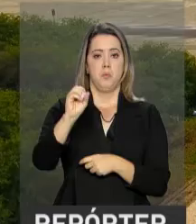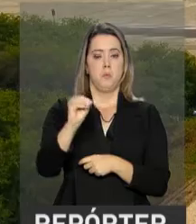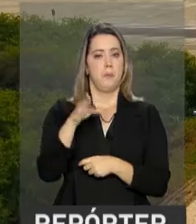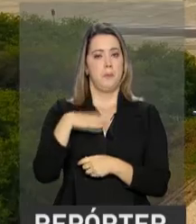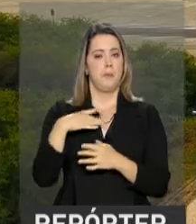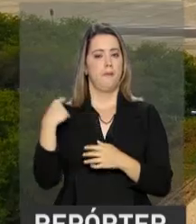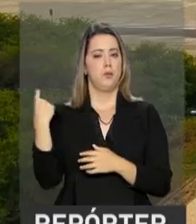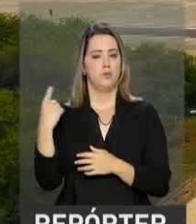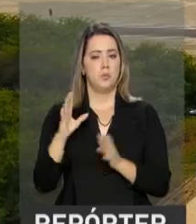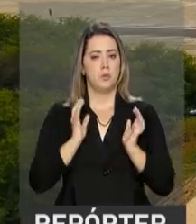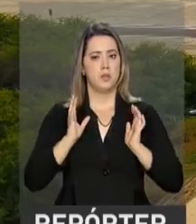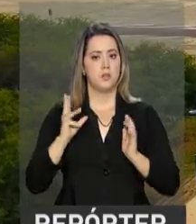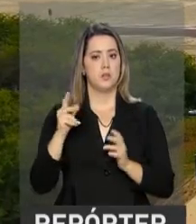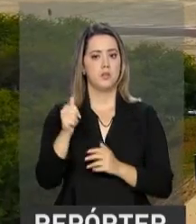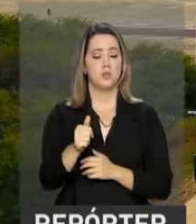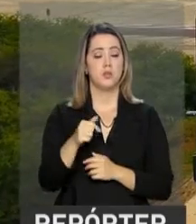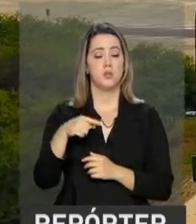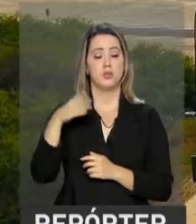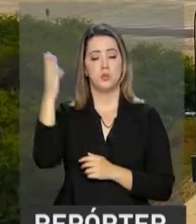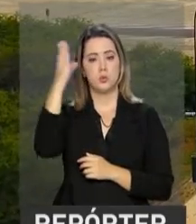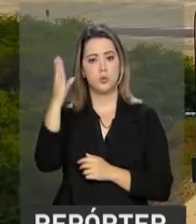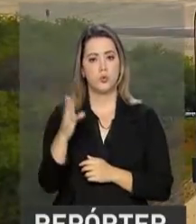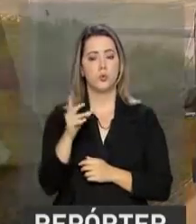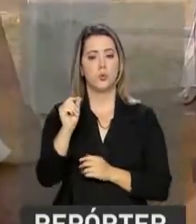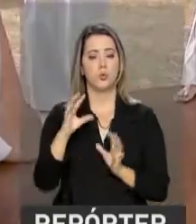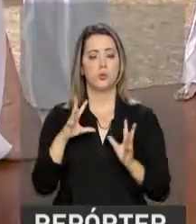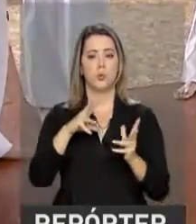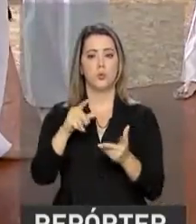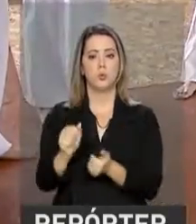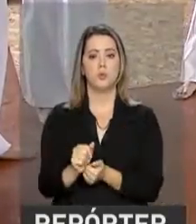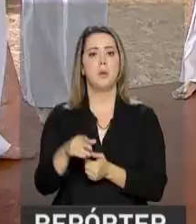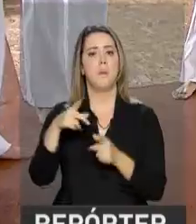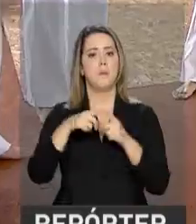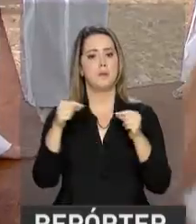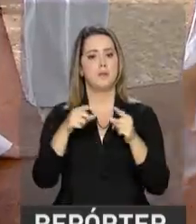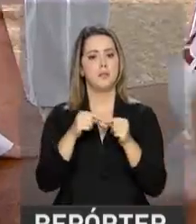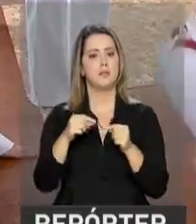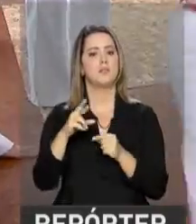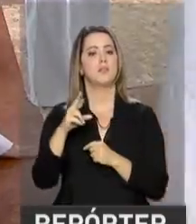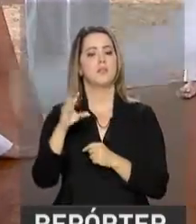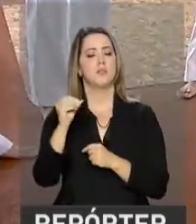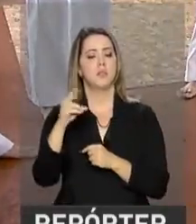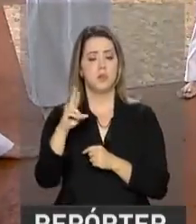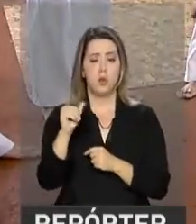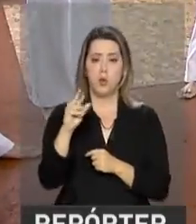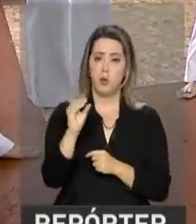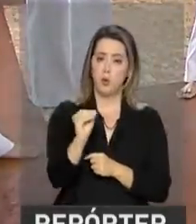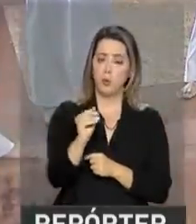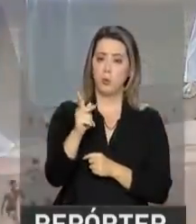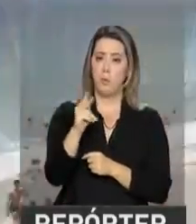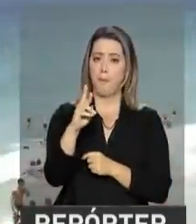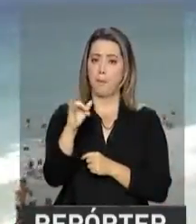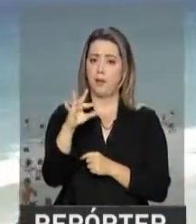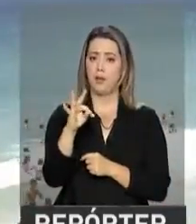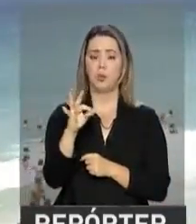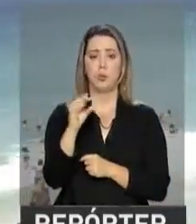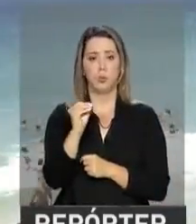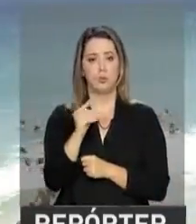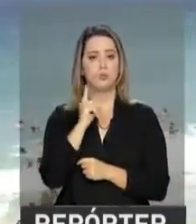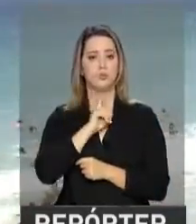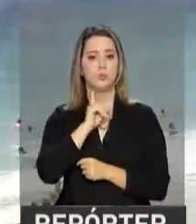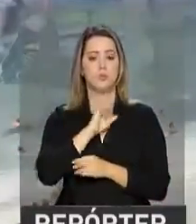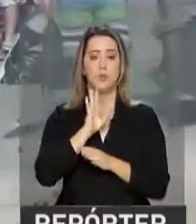humanidade cidades como brasília ouro preto estão nessa lista o reconhecimento da publicidade os locais ajuda a promover o turismo e